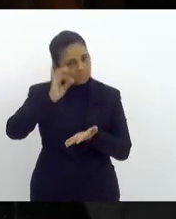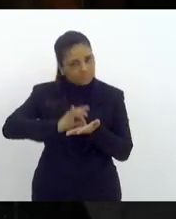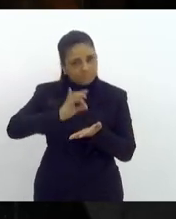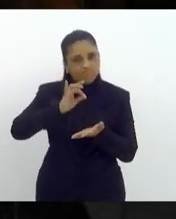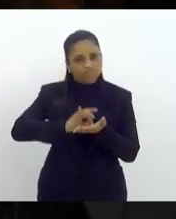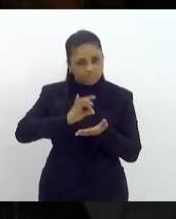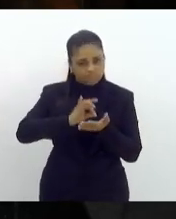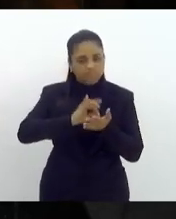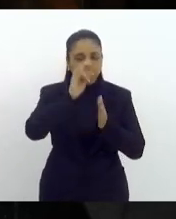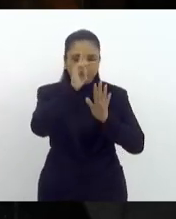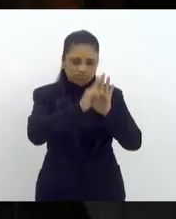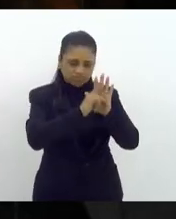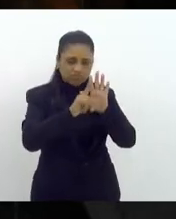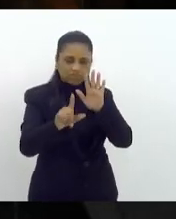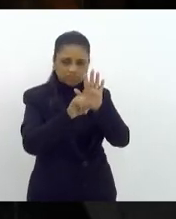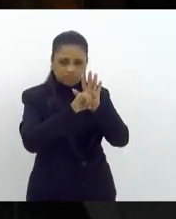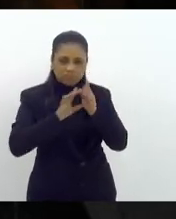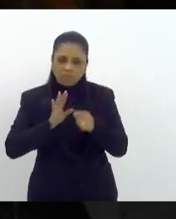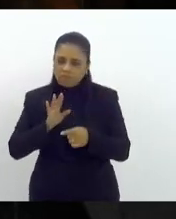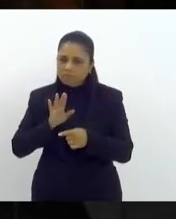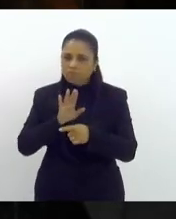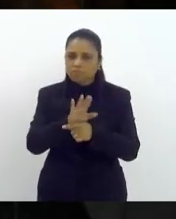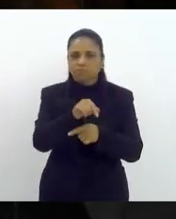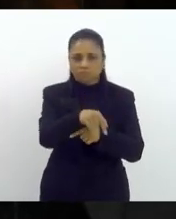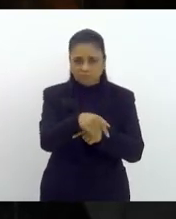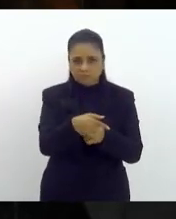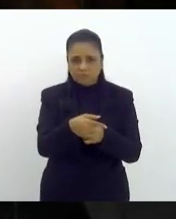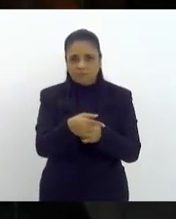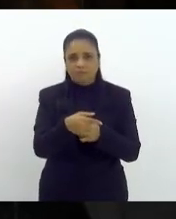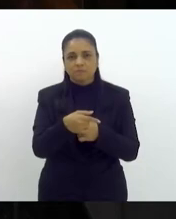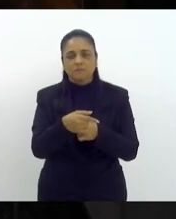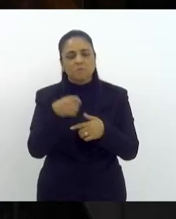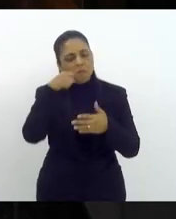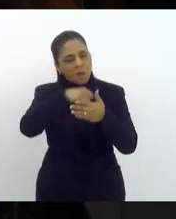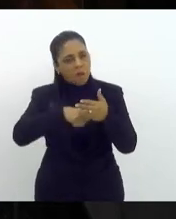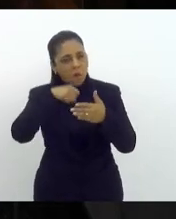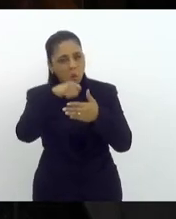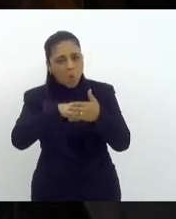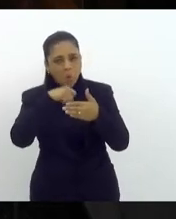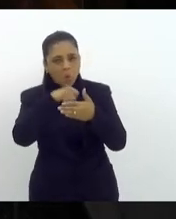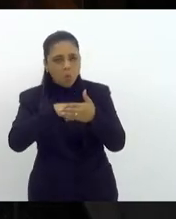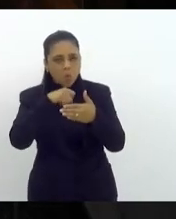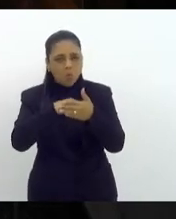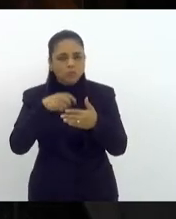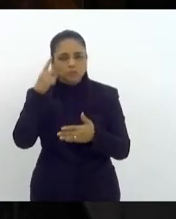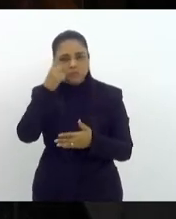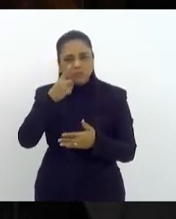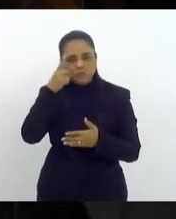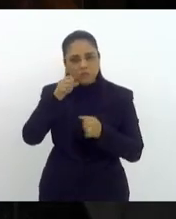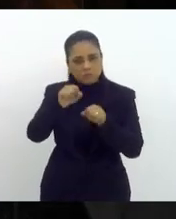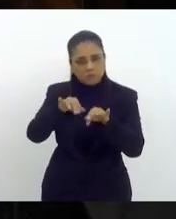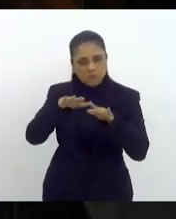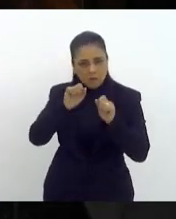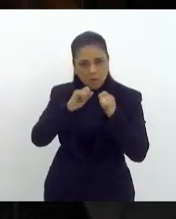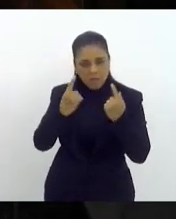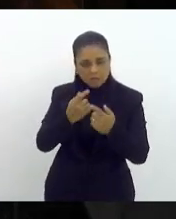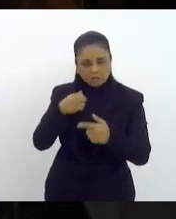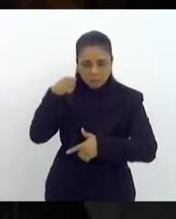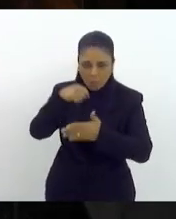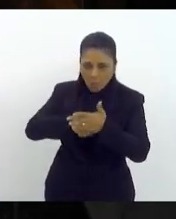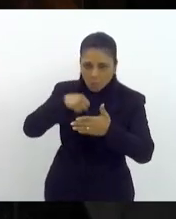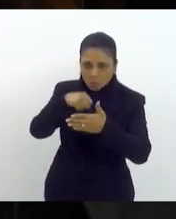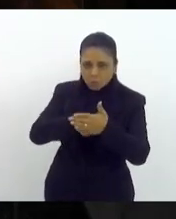esse projeto de lei poderá contribuir imensamente para essa luta que os deputados dessa casa estão engajados